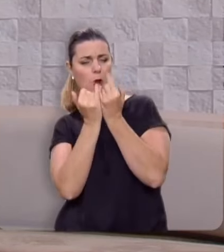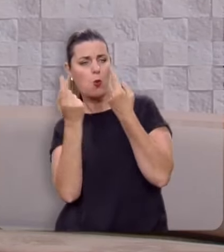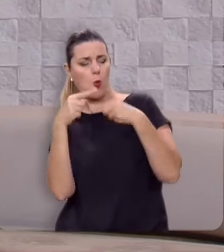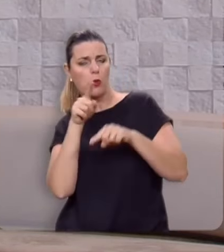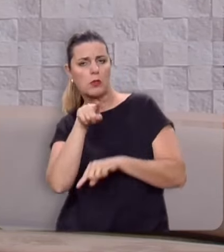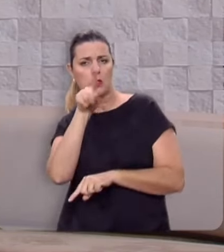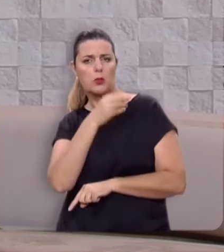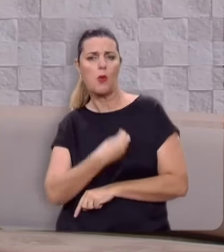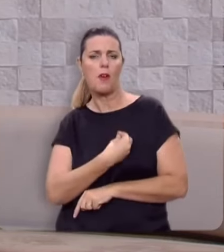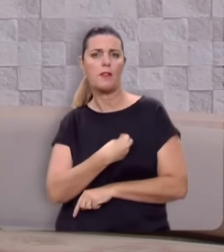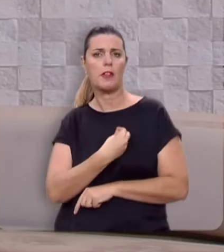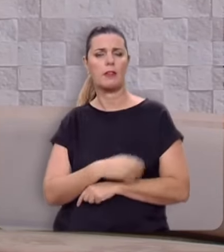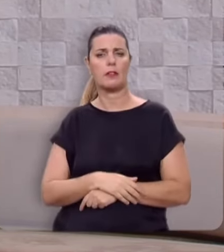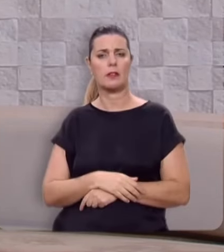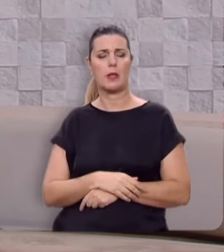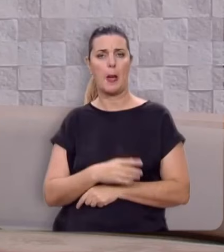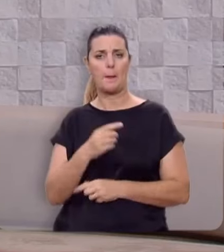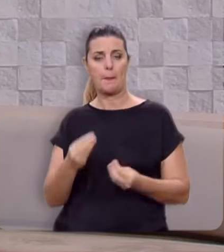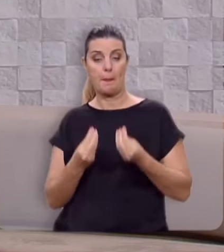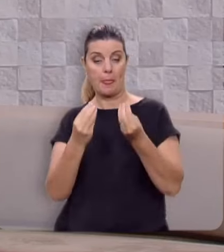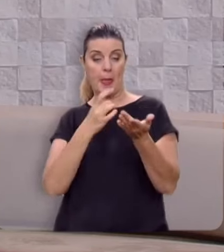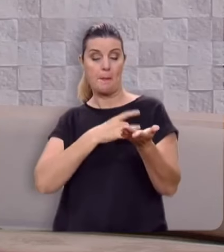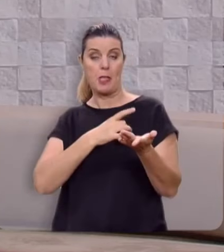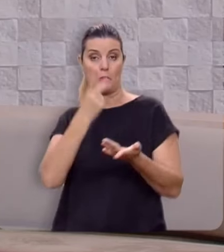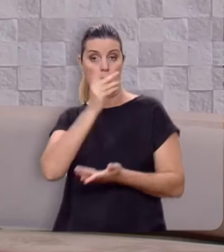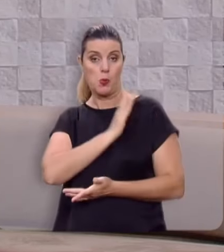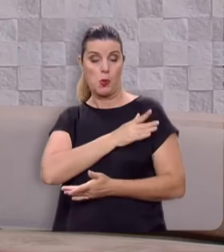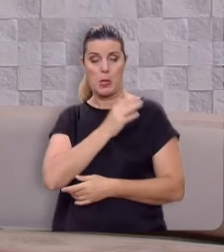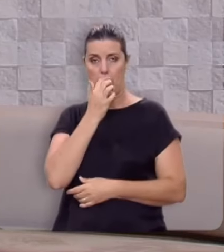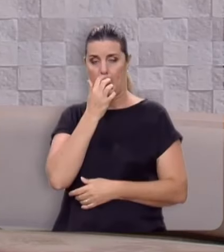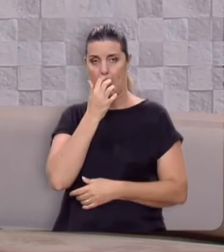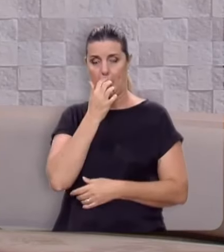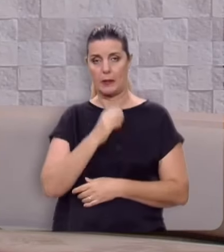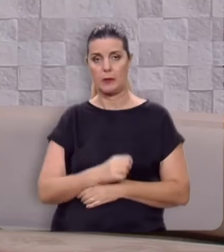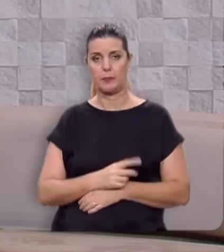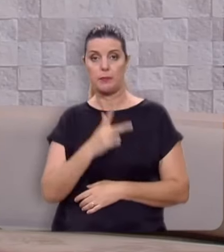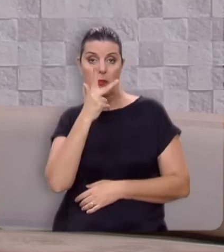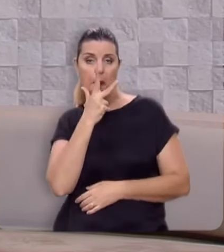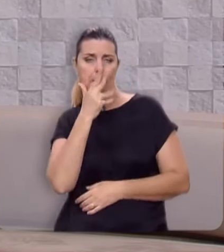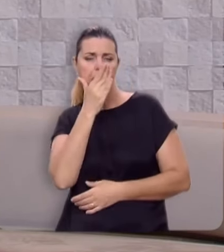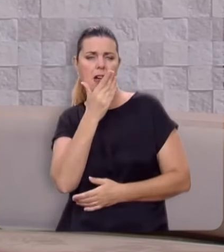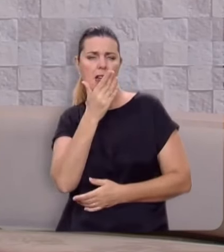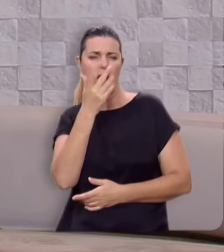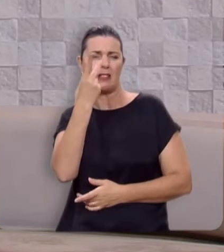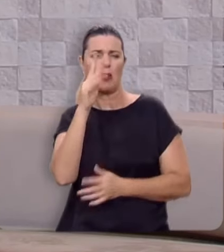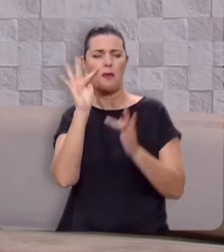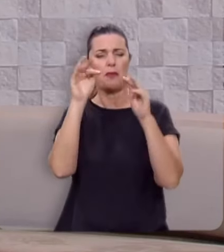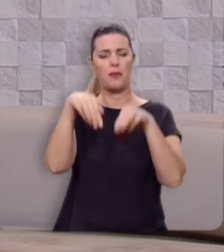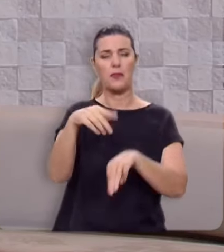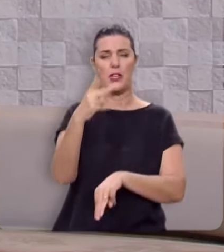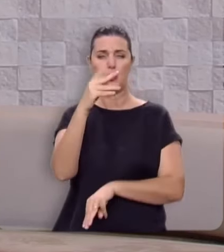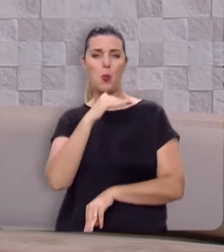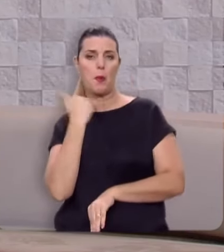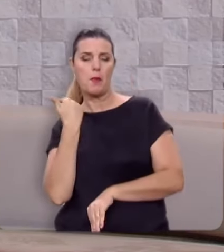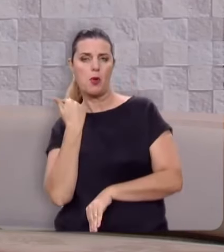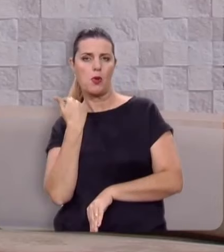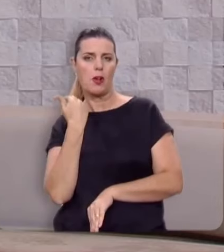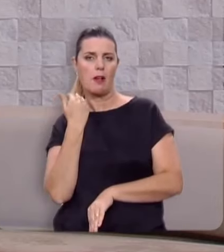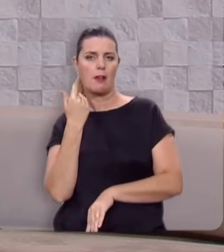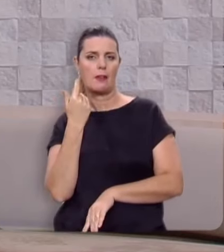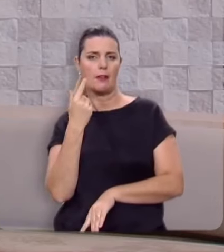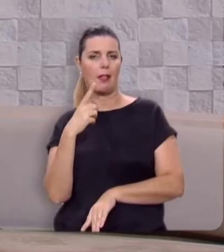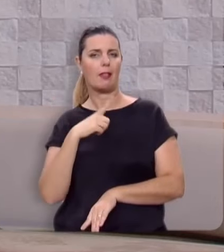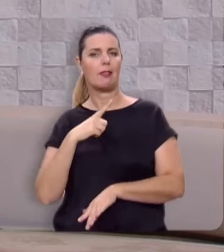você, aquilo que põe medo no seu coração, aquilo que parece ser o seu fim, a sua morte,